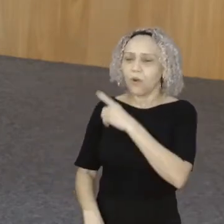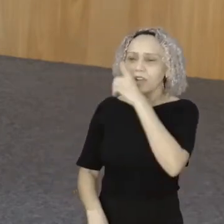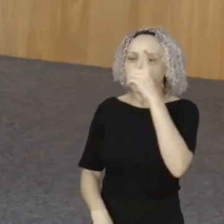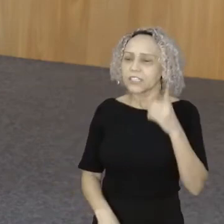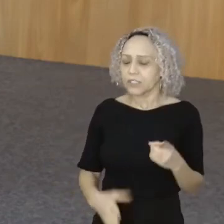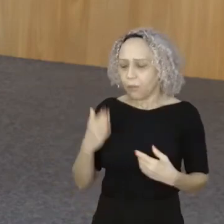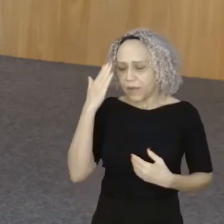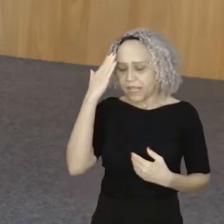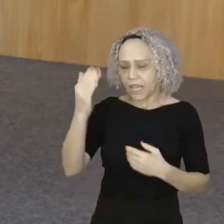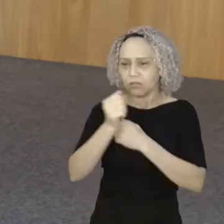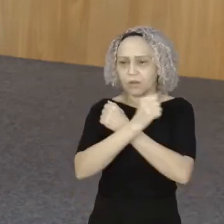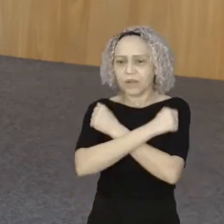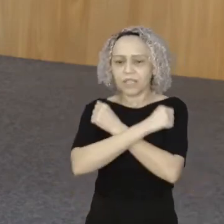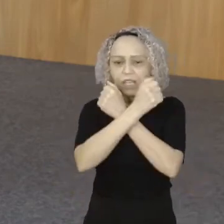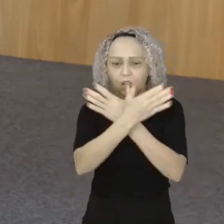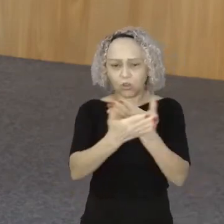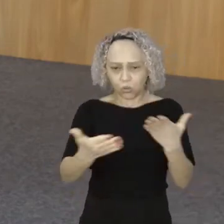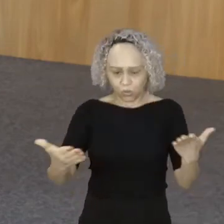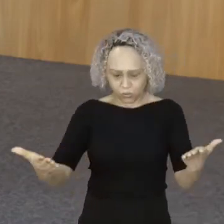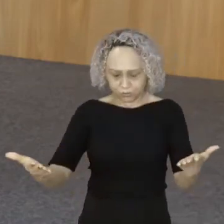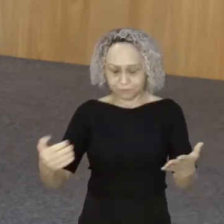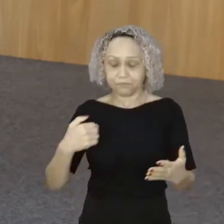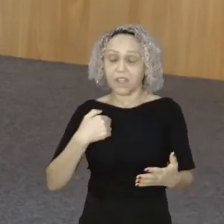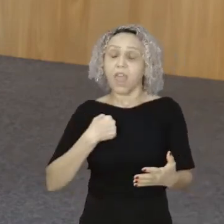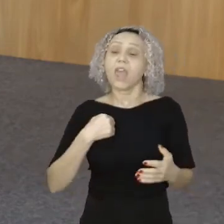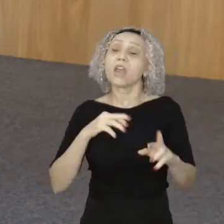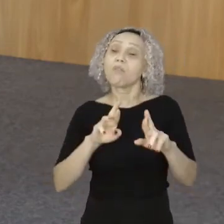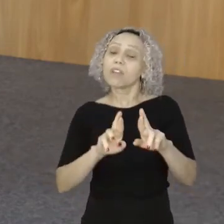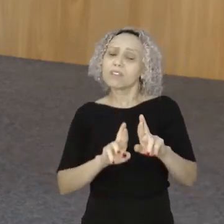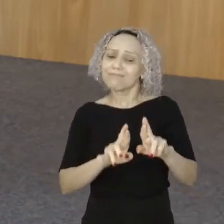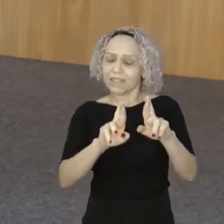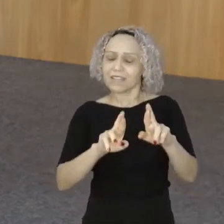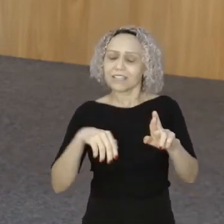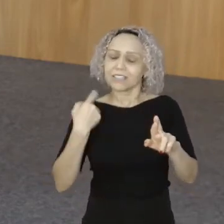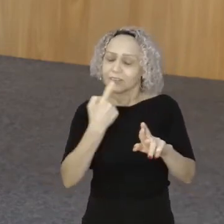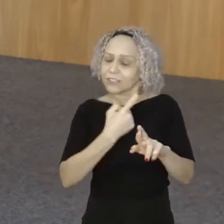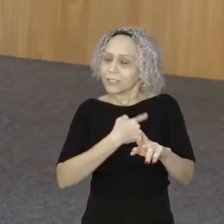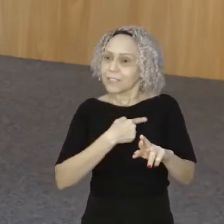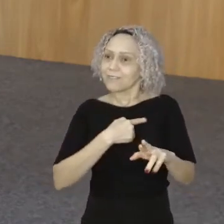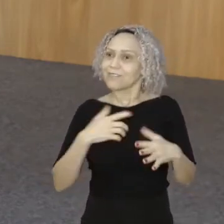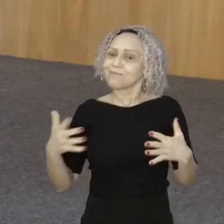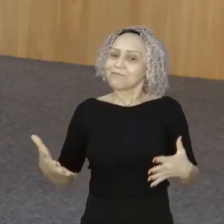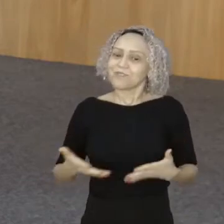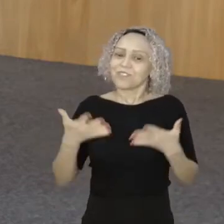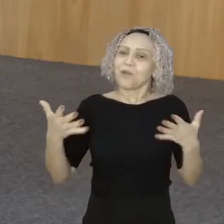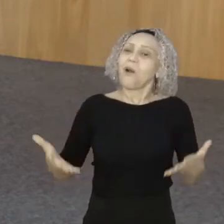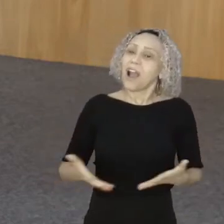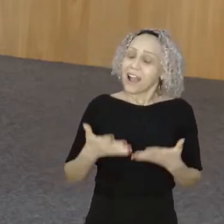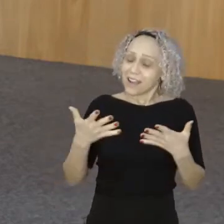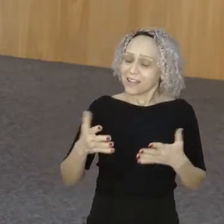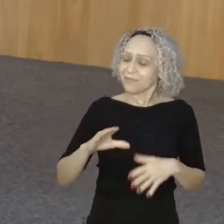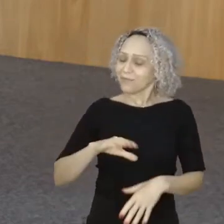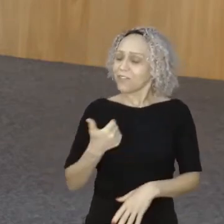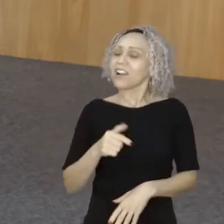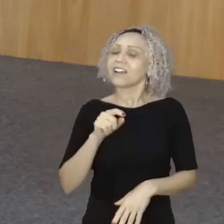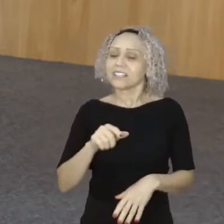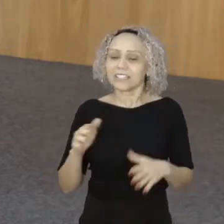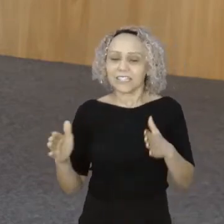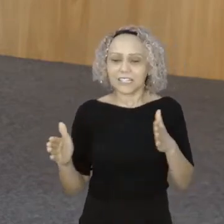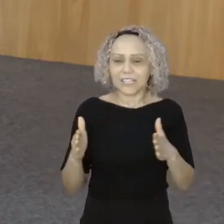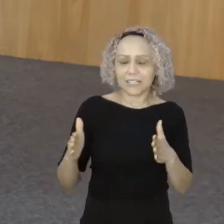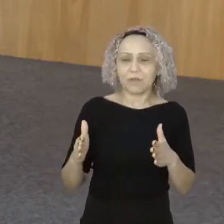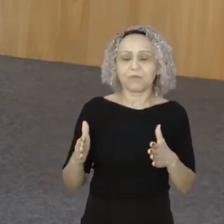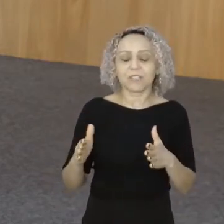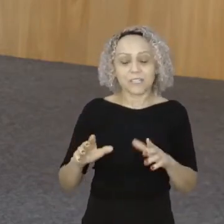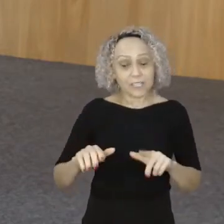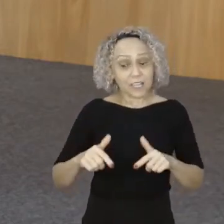Espero que todos tenhamos muito ânimo nessa luta e nesse momento que é bem importante